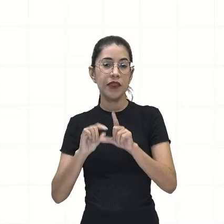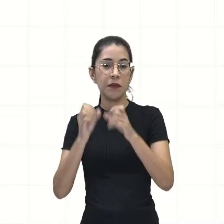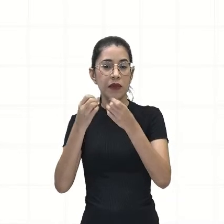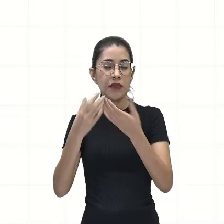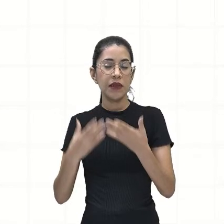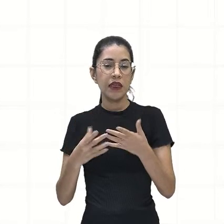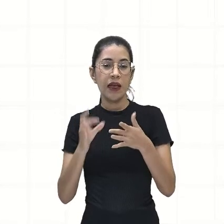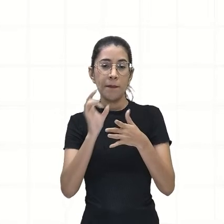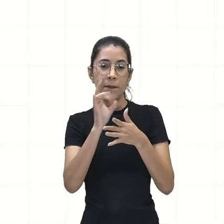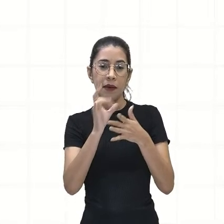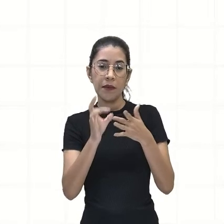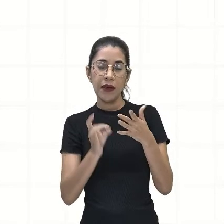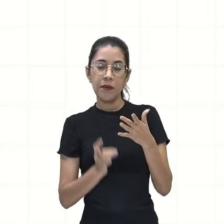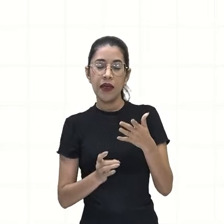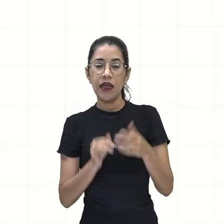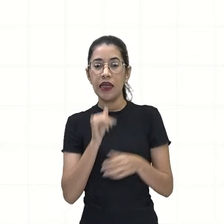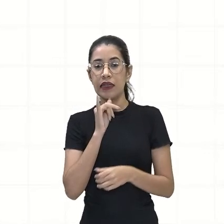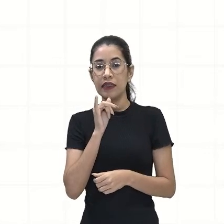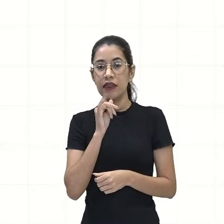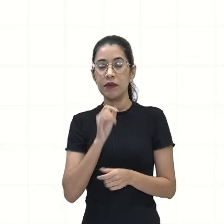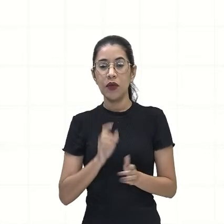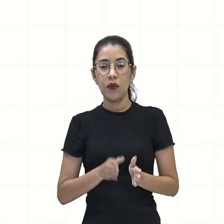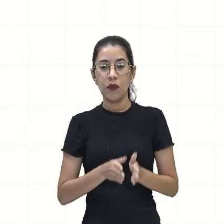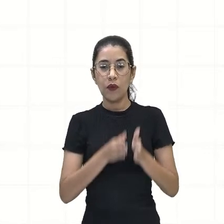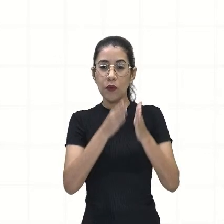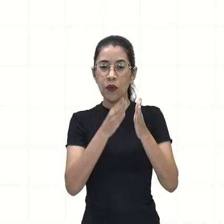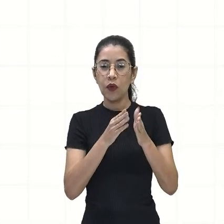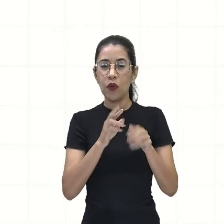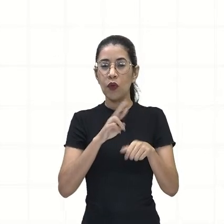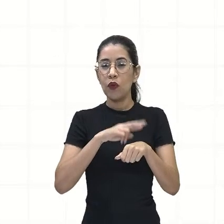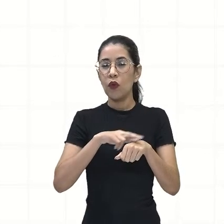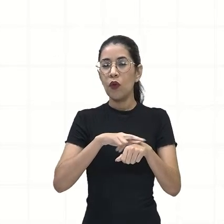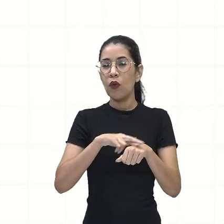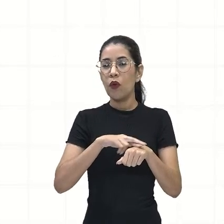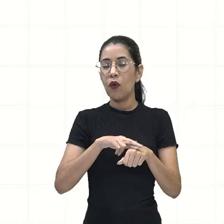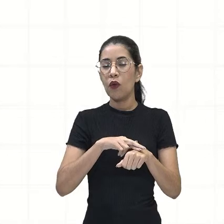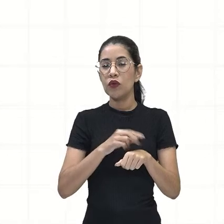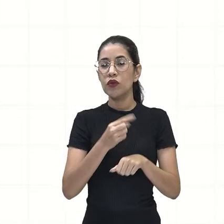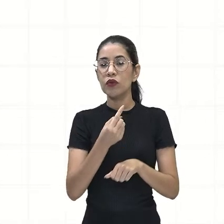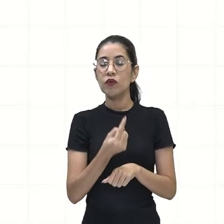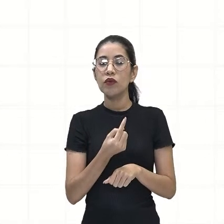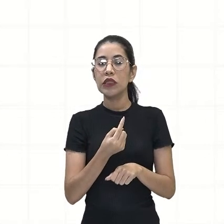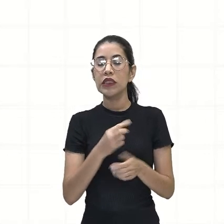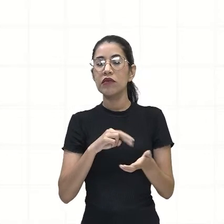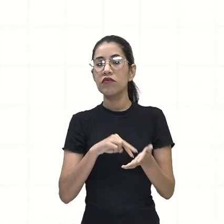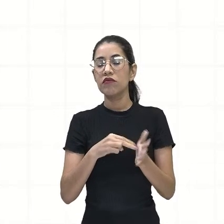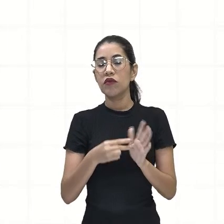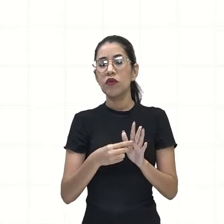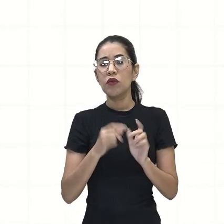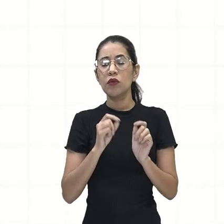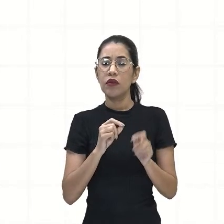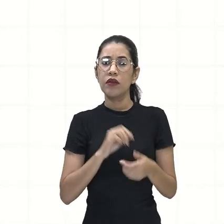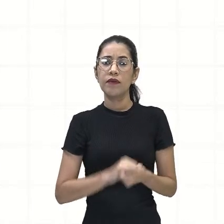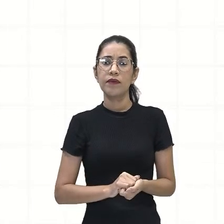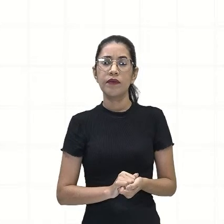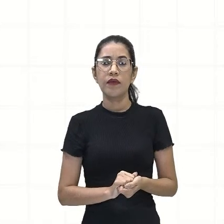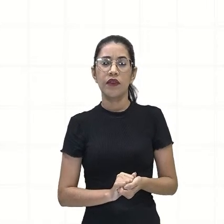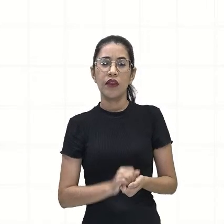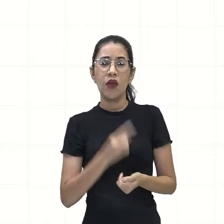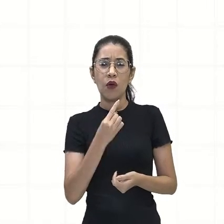Por exemplo, a coluna 1, que está em roxo, me fala que as pessoas passam